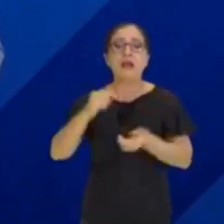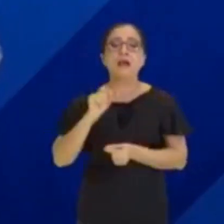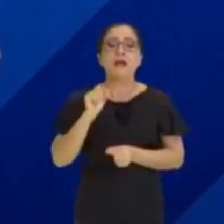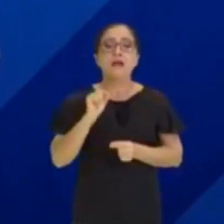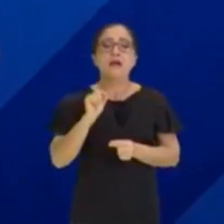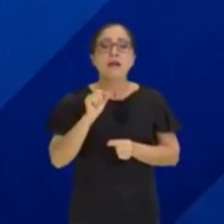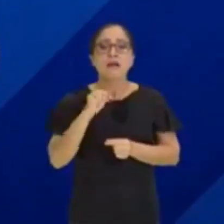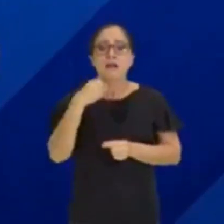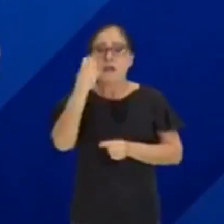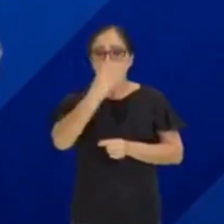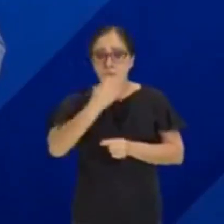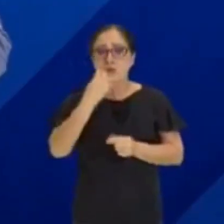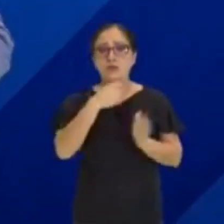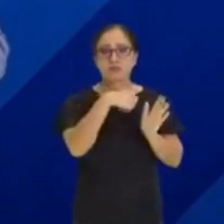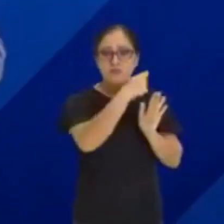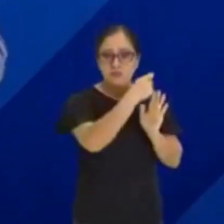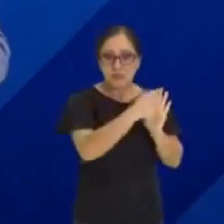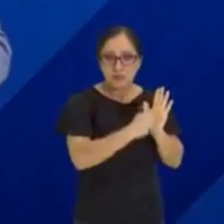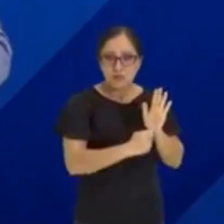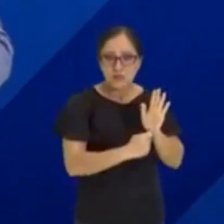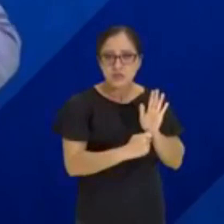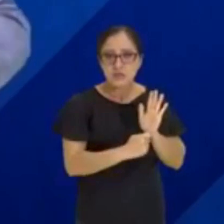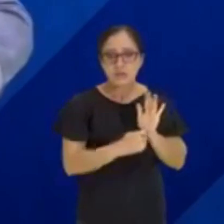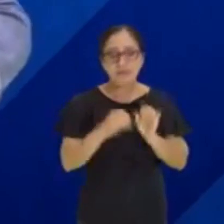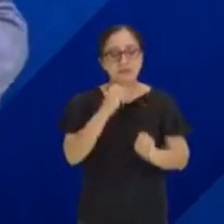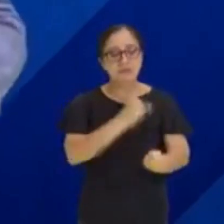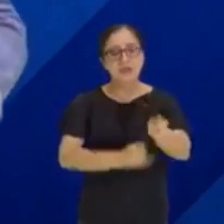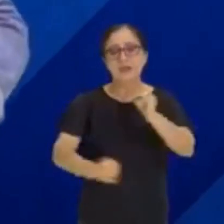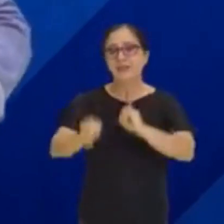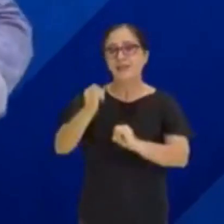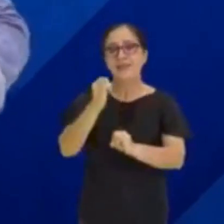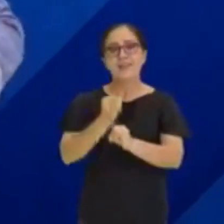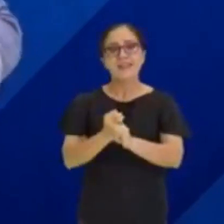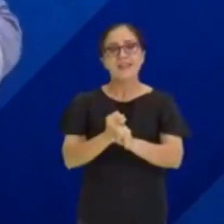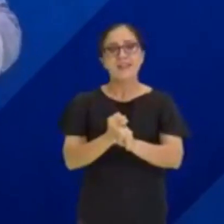que essa canção foi escrita, a internet